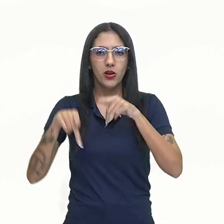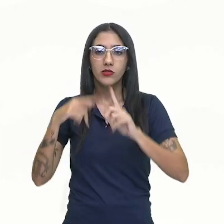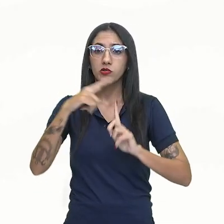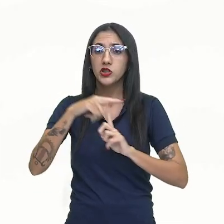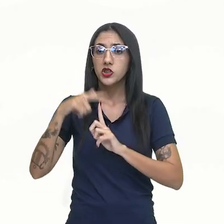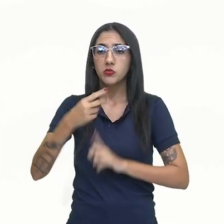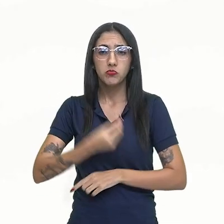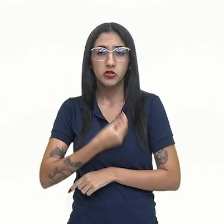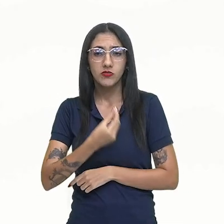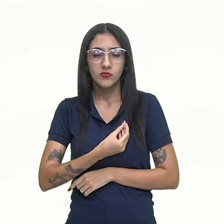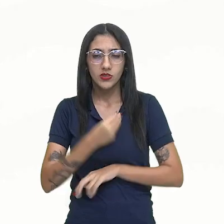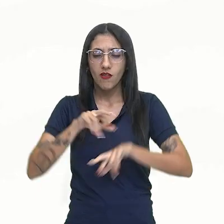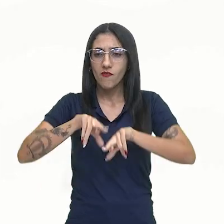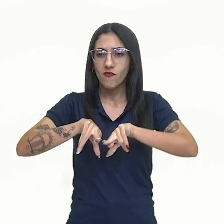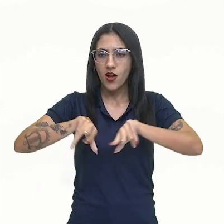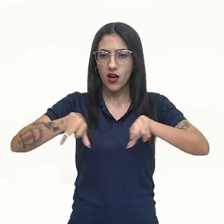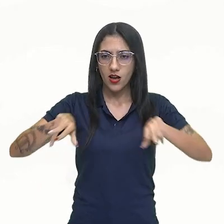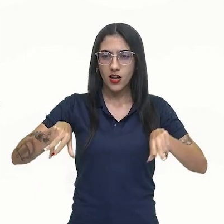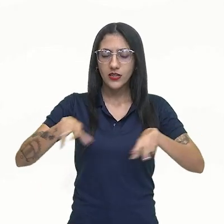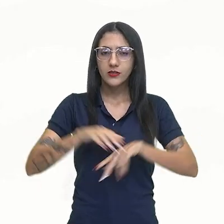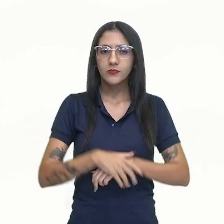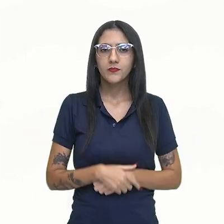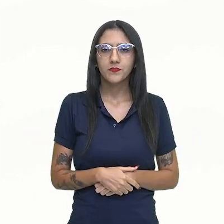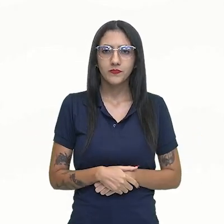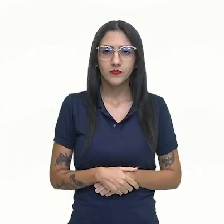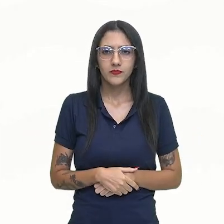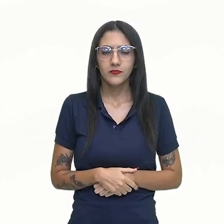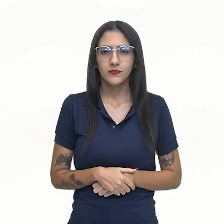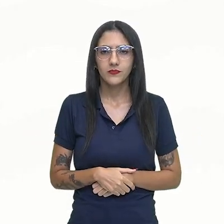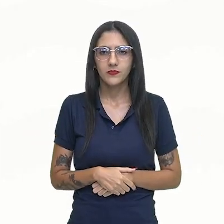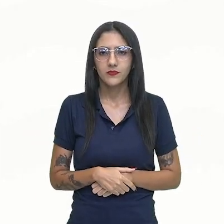espécies diferentes. Quando nós temos